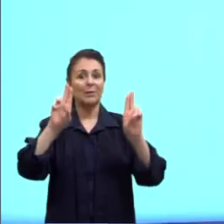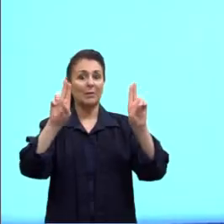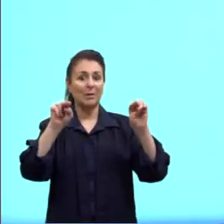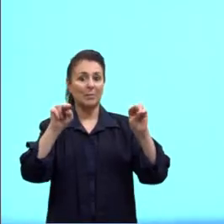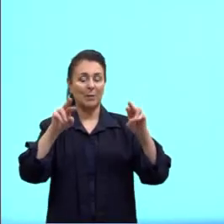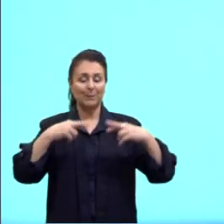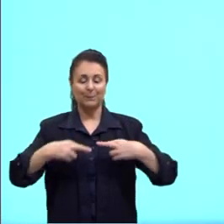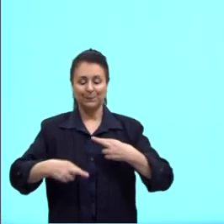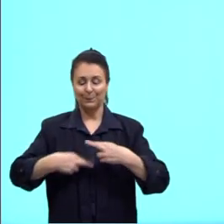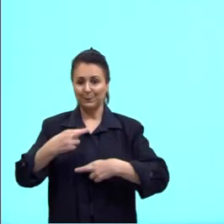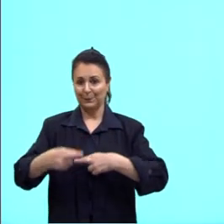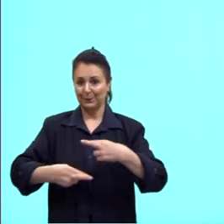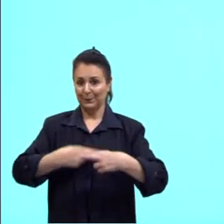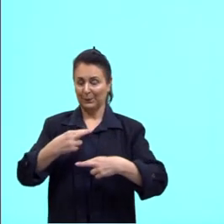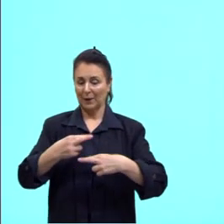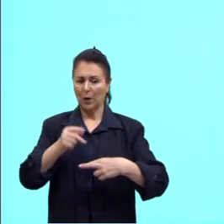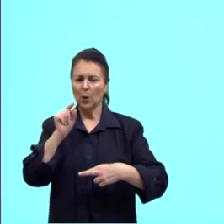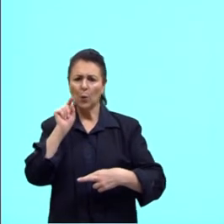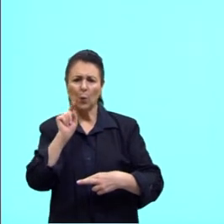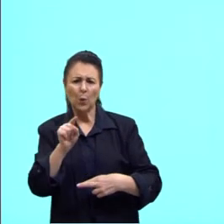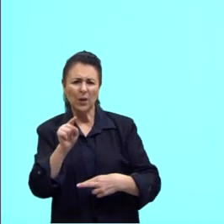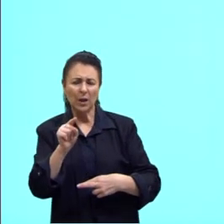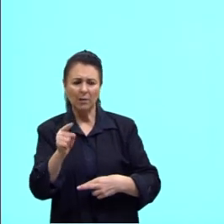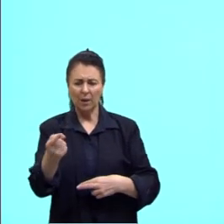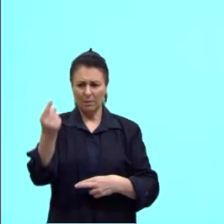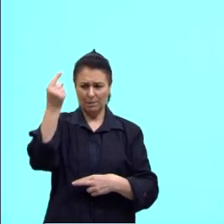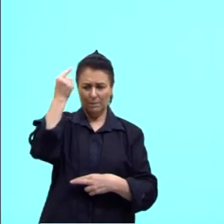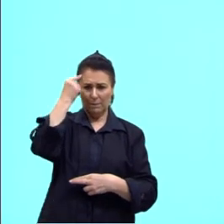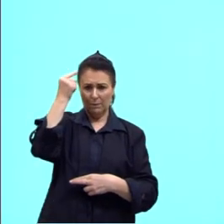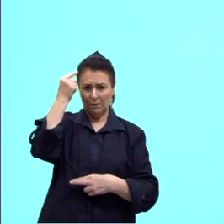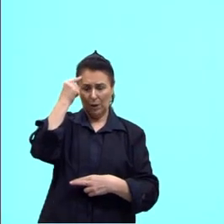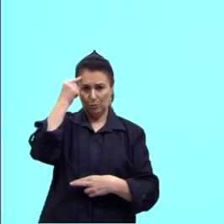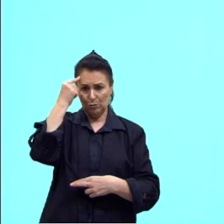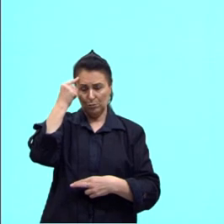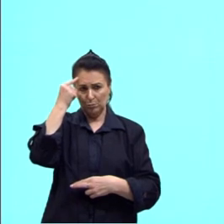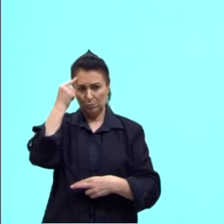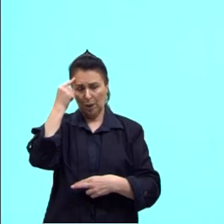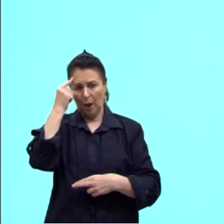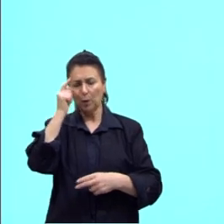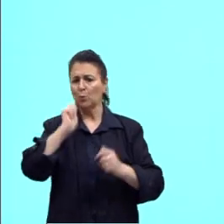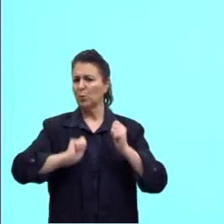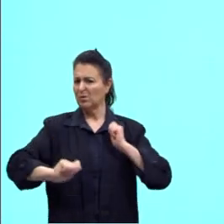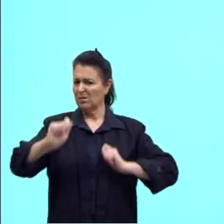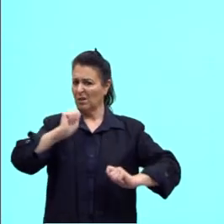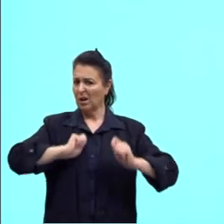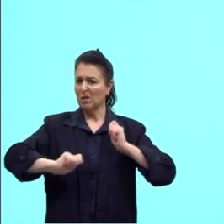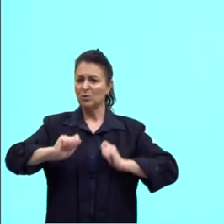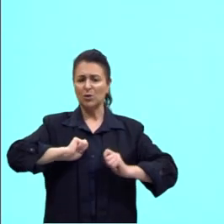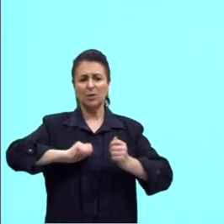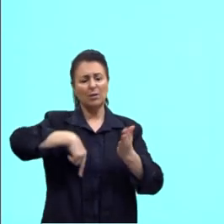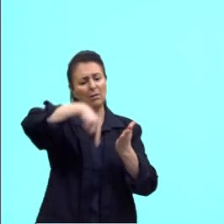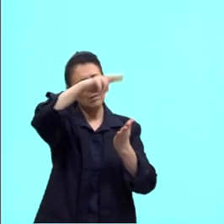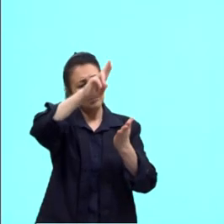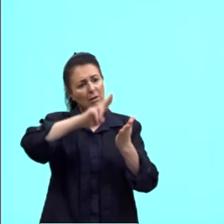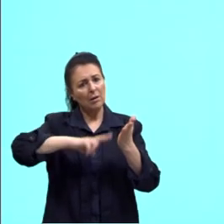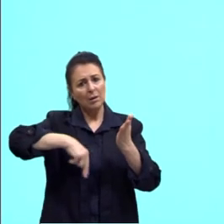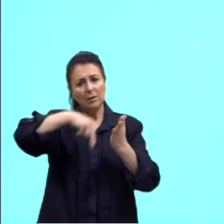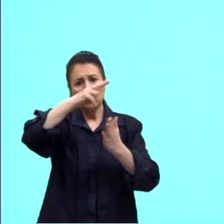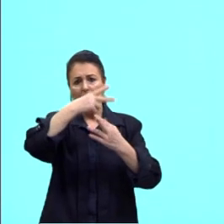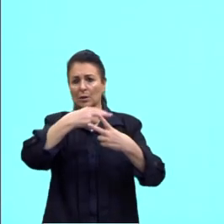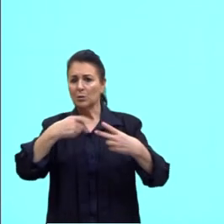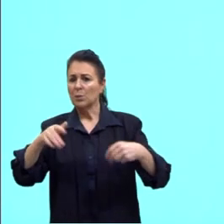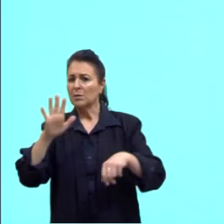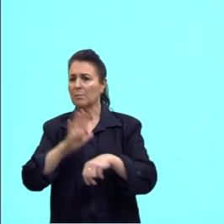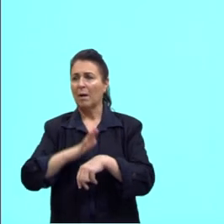Renascimento a imagem que imediatamente nos vem à mente é a dos grandes artistas plásticos e de suas obras mais famosas